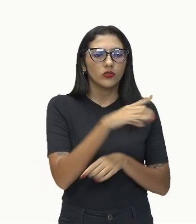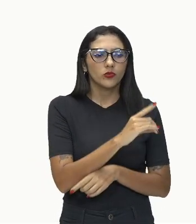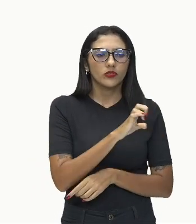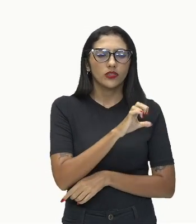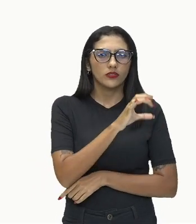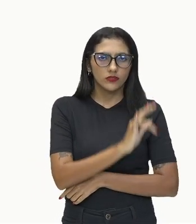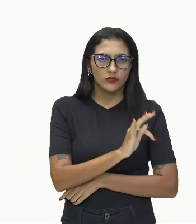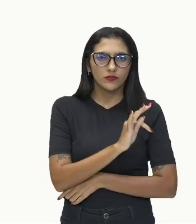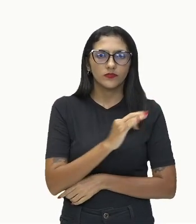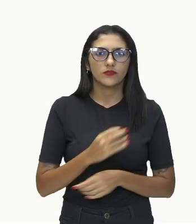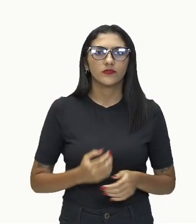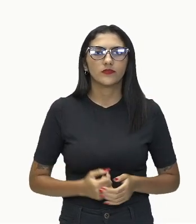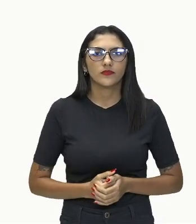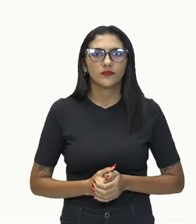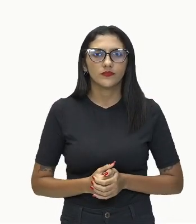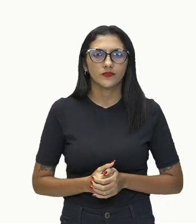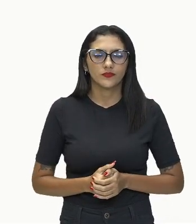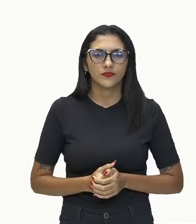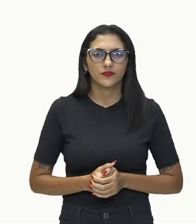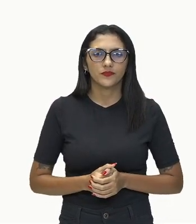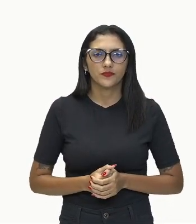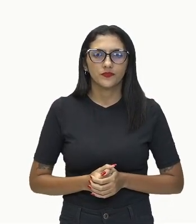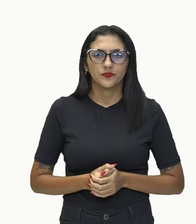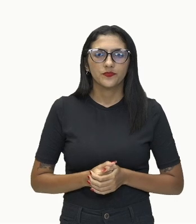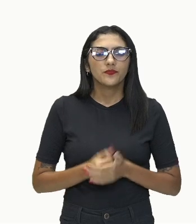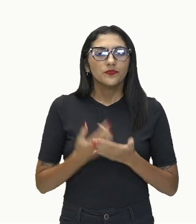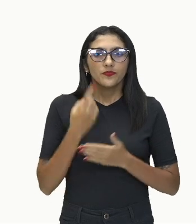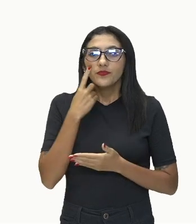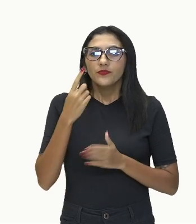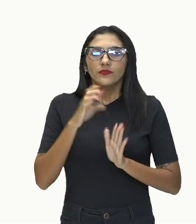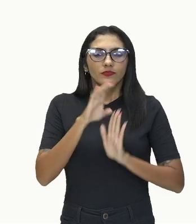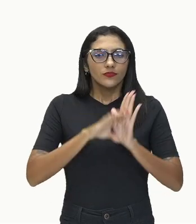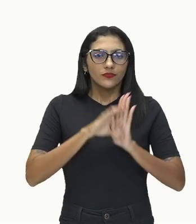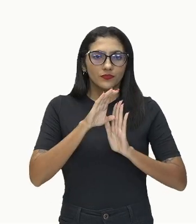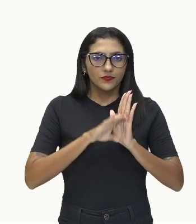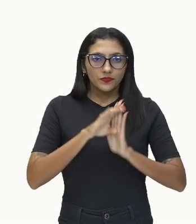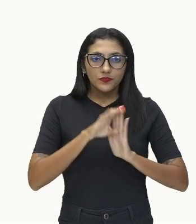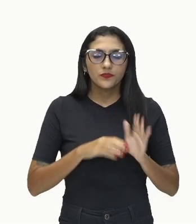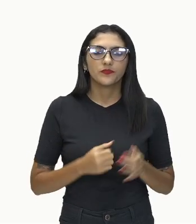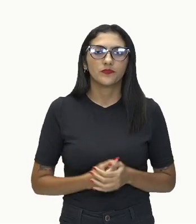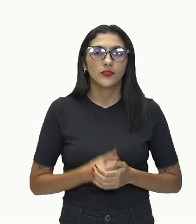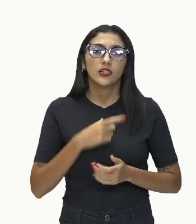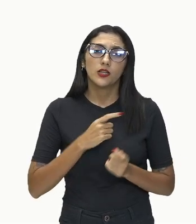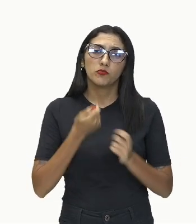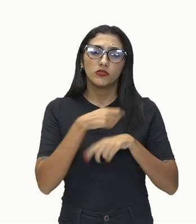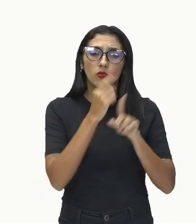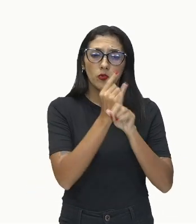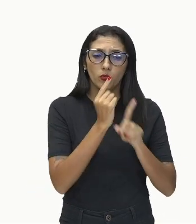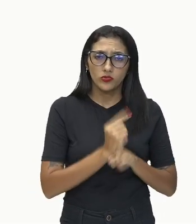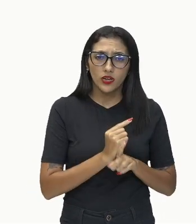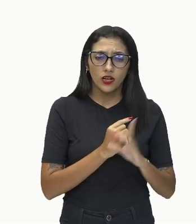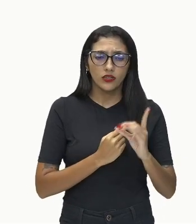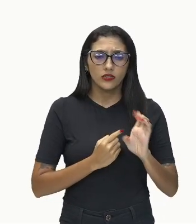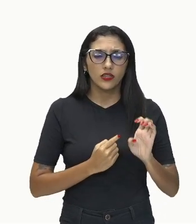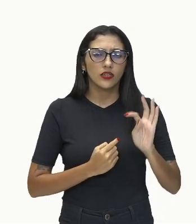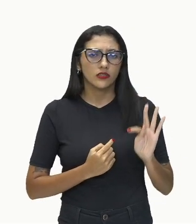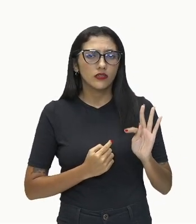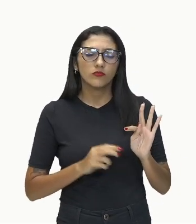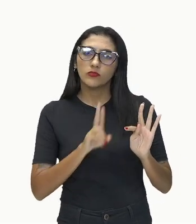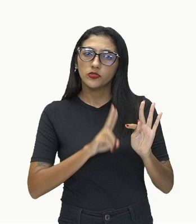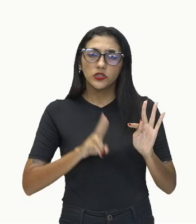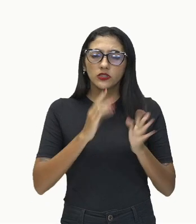Esse número é encontrado fazendo-se determinadas operações com os elementos que